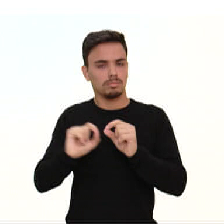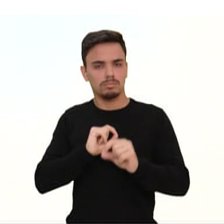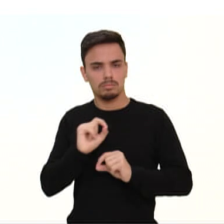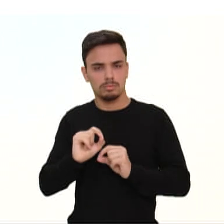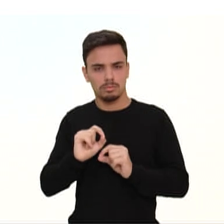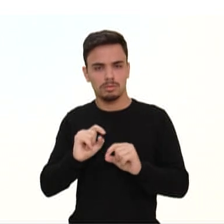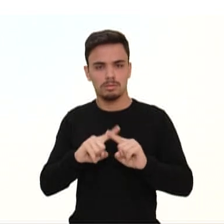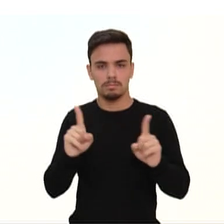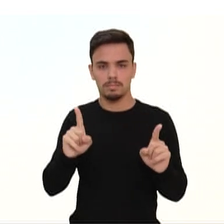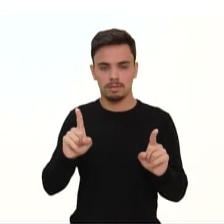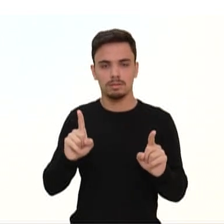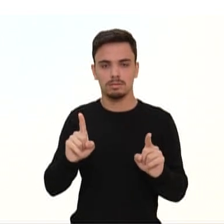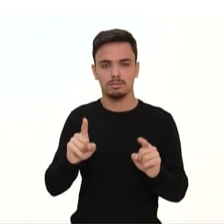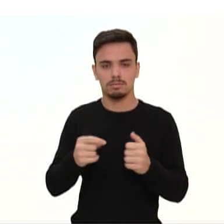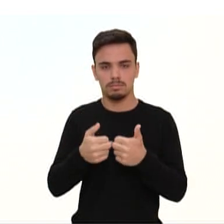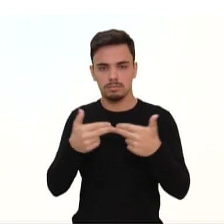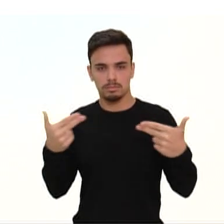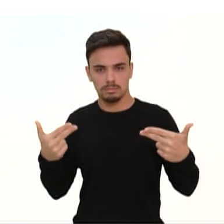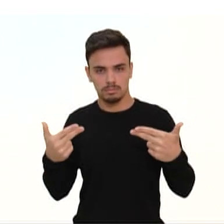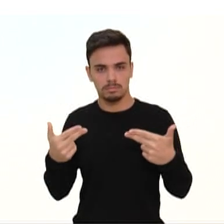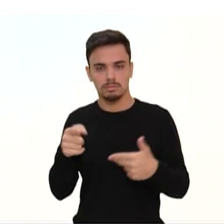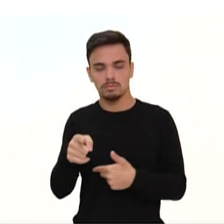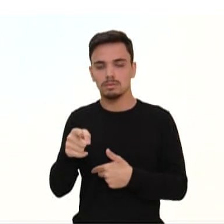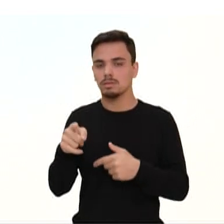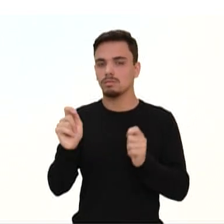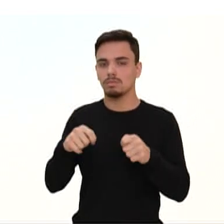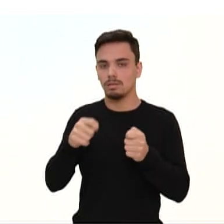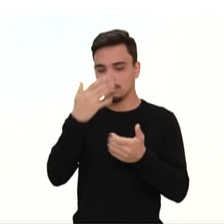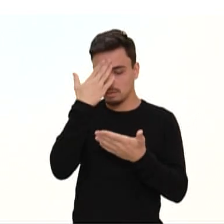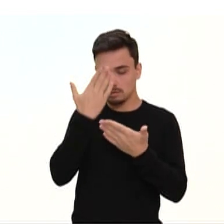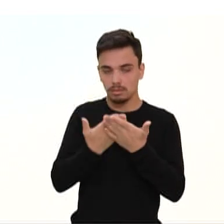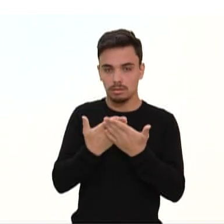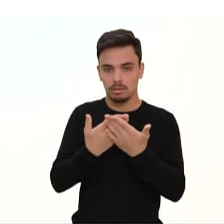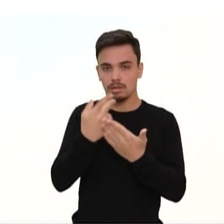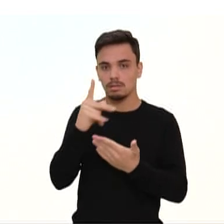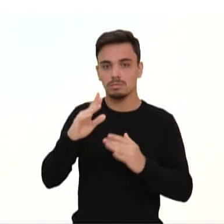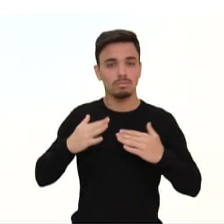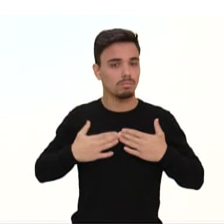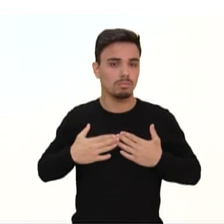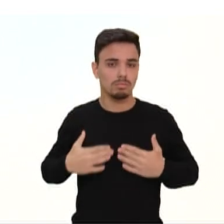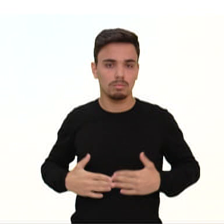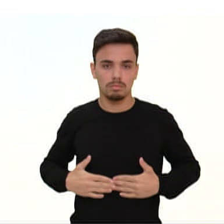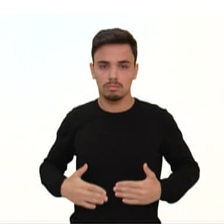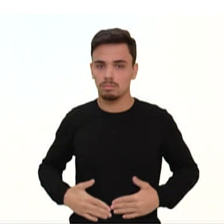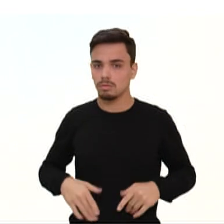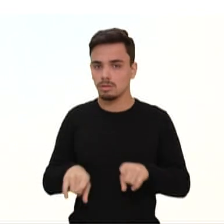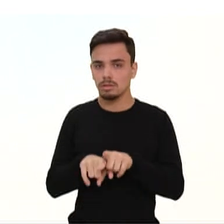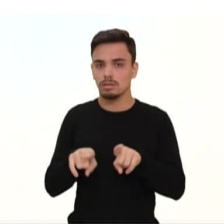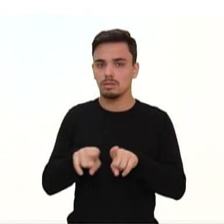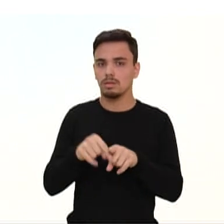Porém, maior coisa que tu não queres crer é o teu corpo e a tua